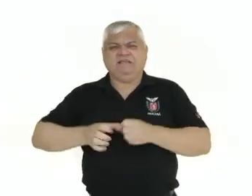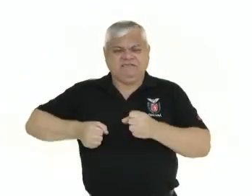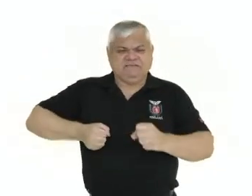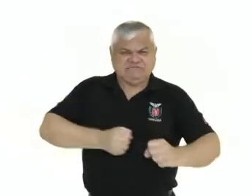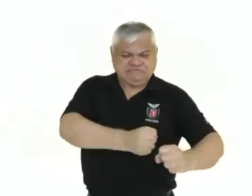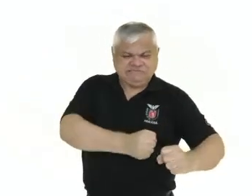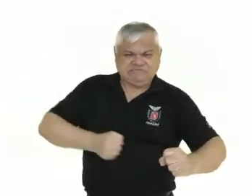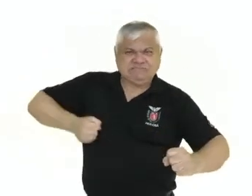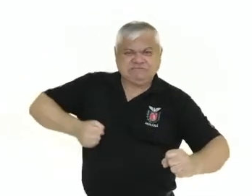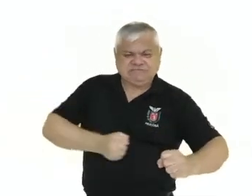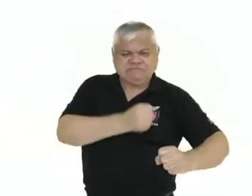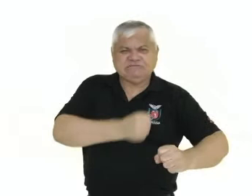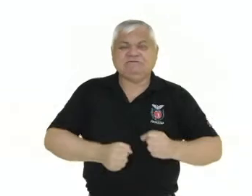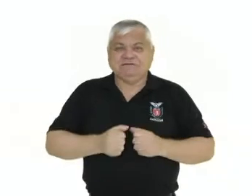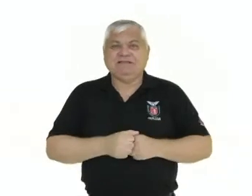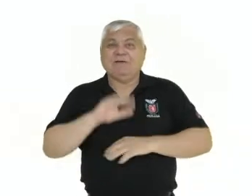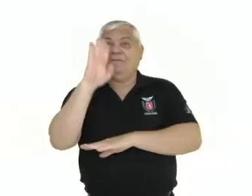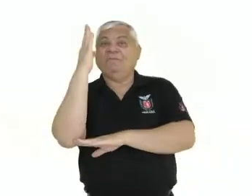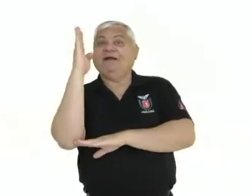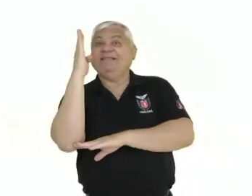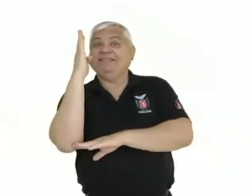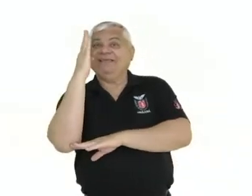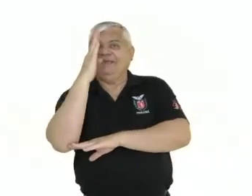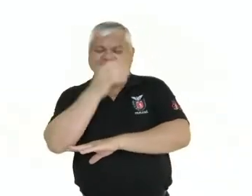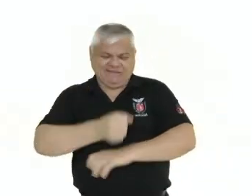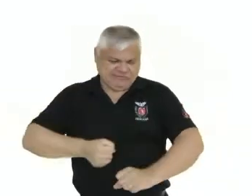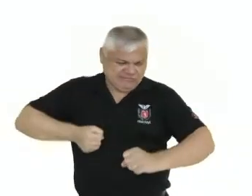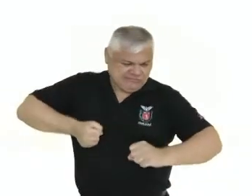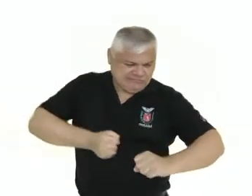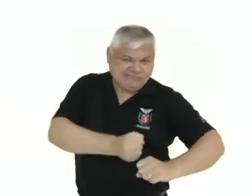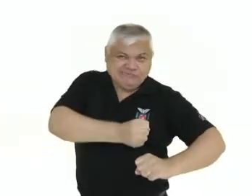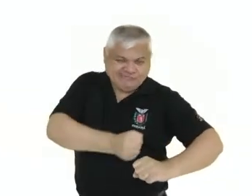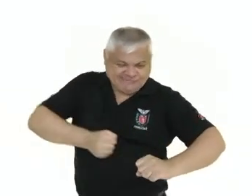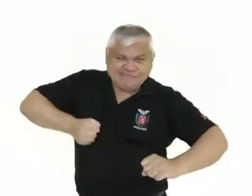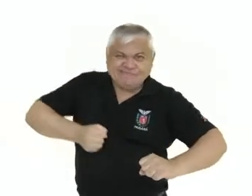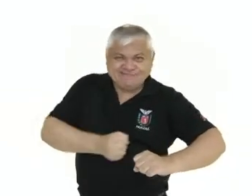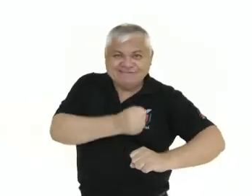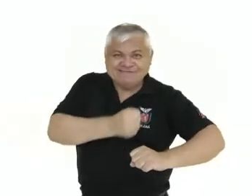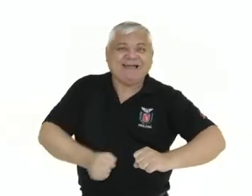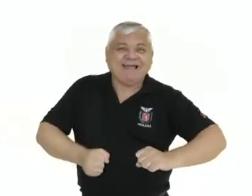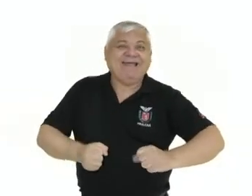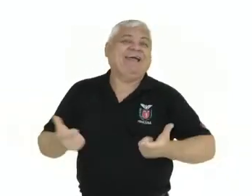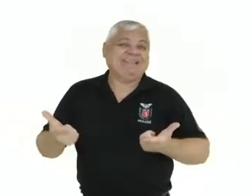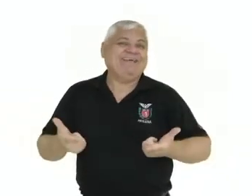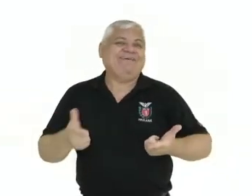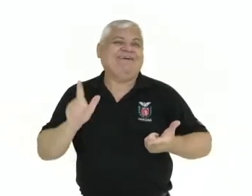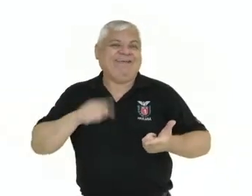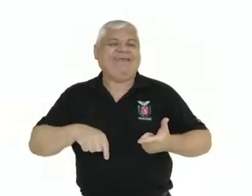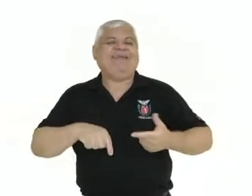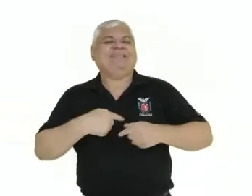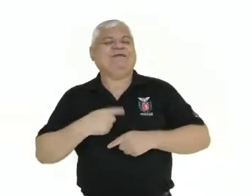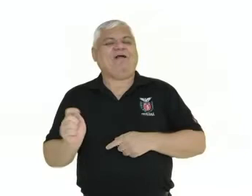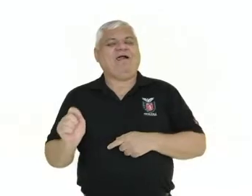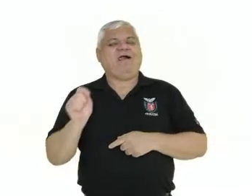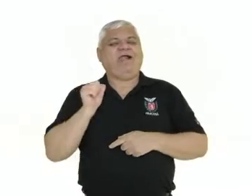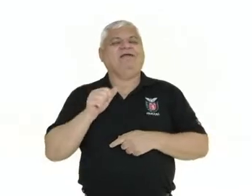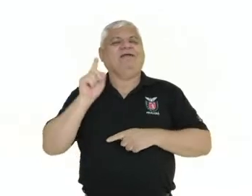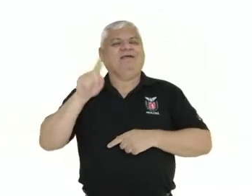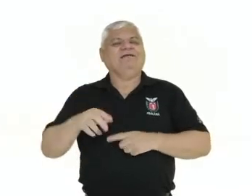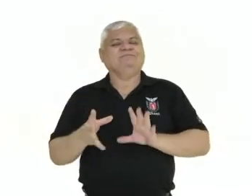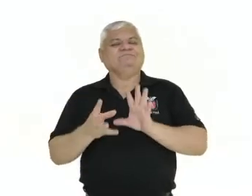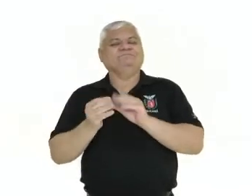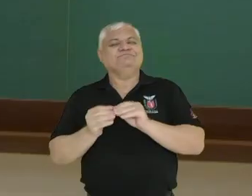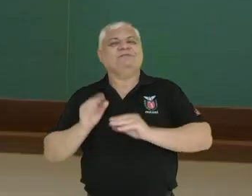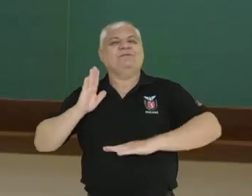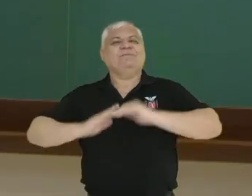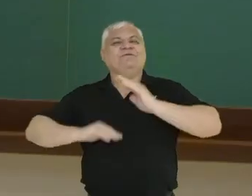né? Envolve madeira, a gente corta madeira com serrote, né? Então, justamente por todas essas dicas, nós chegamos à